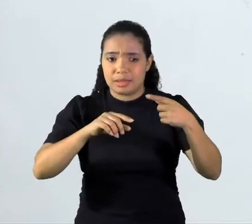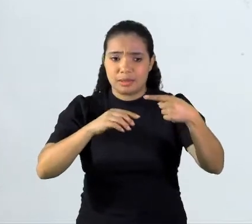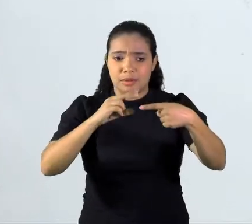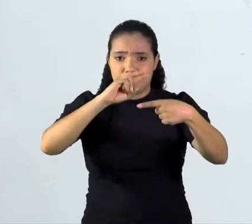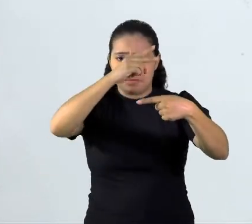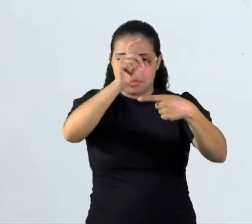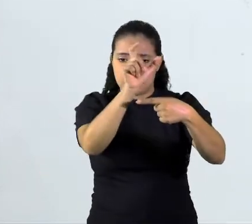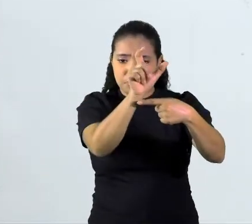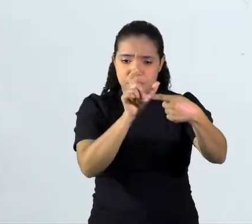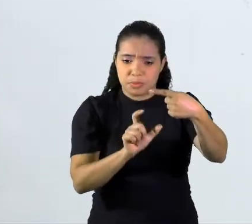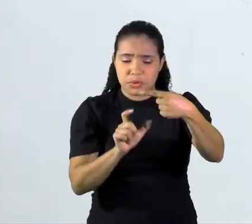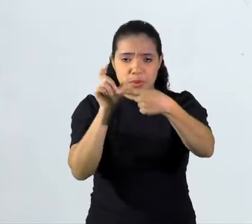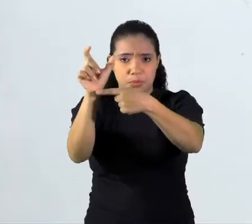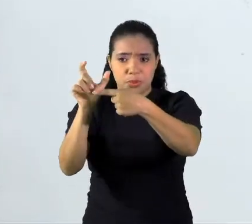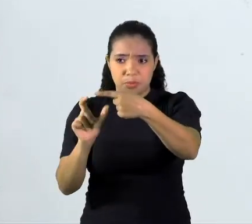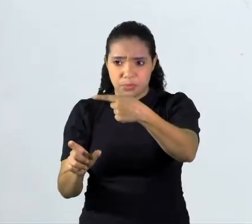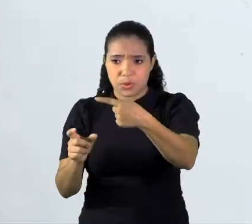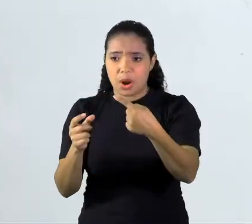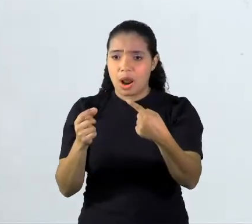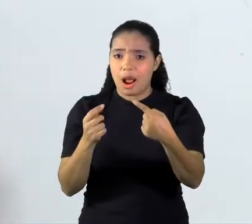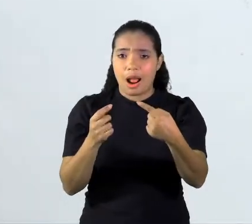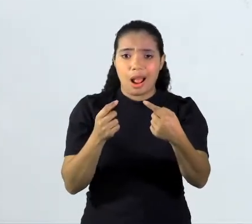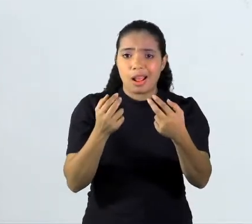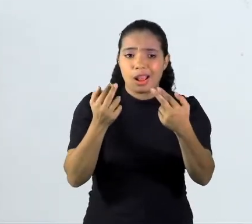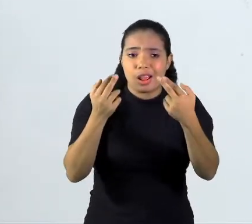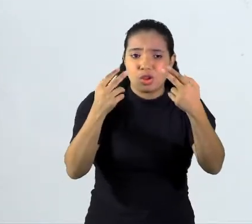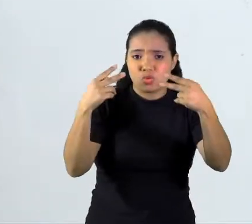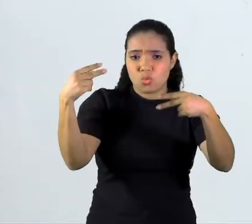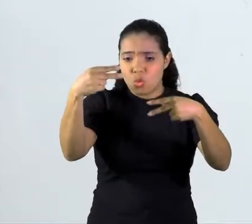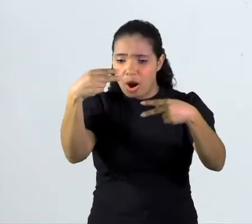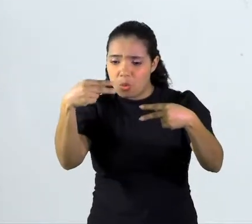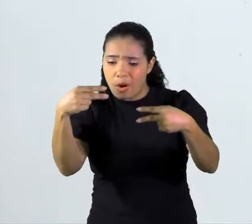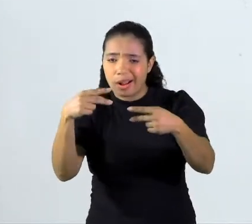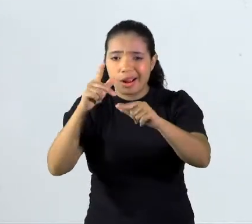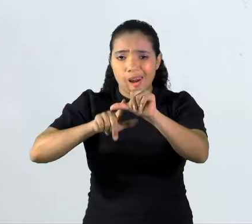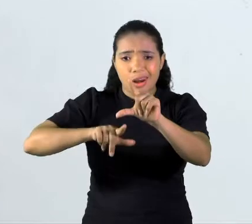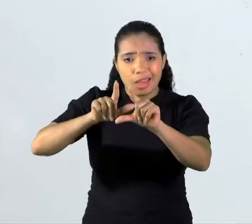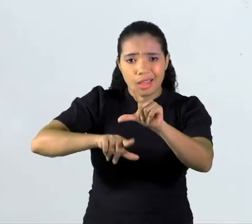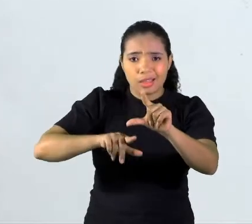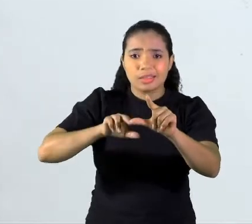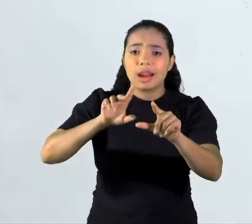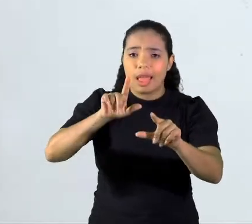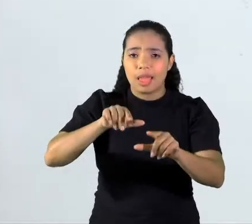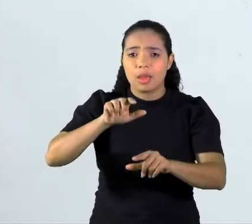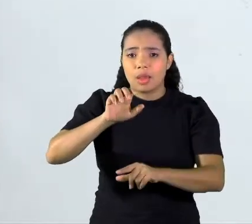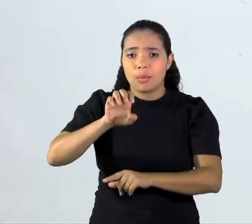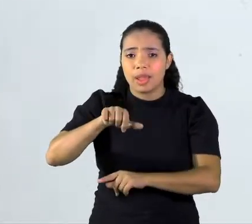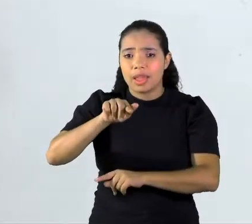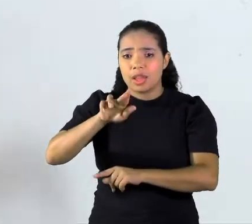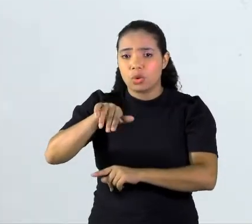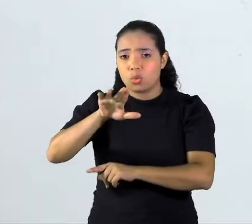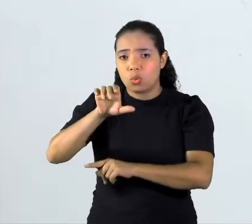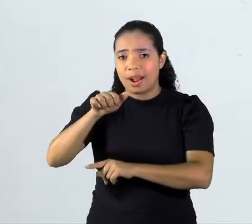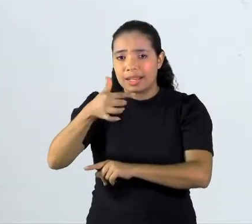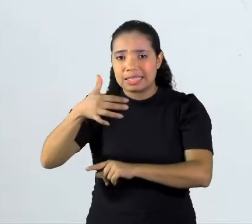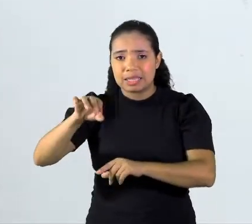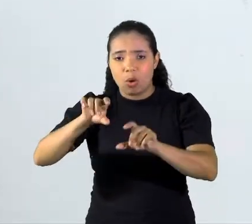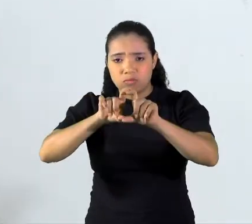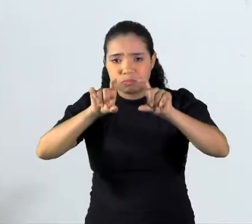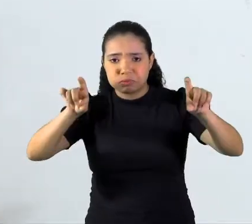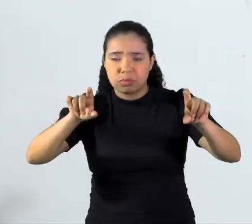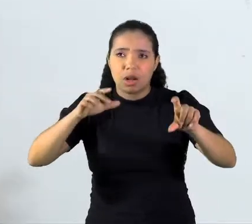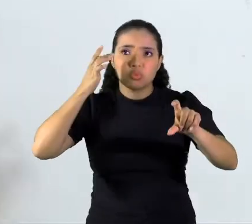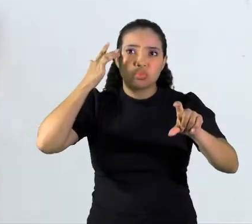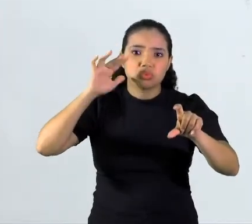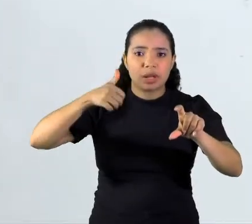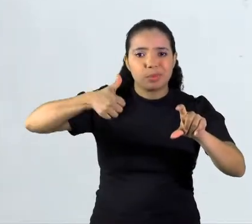nós temos uma igualdade e letras. Significa que nós temos uma equação, certo? Ainda não posso dizer se ela é do primeiro grau ou do